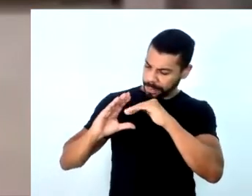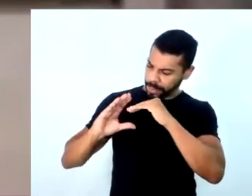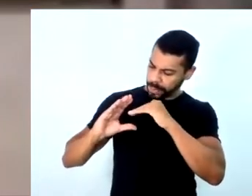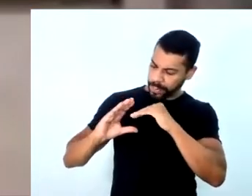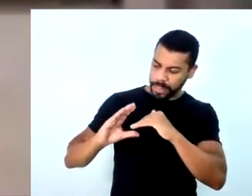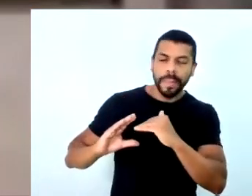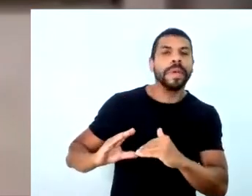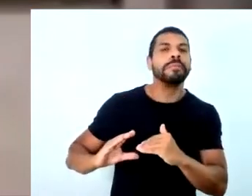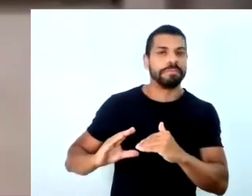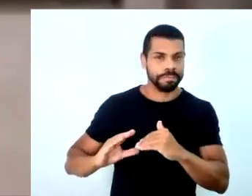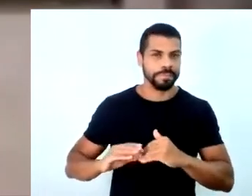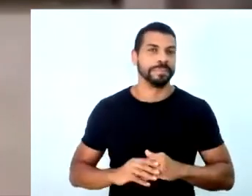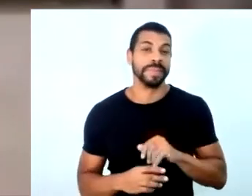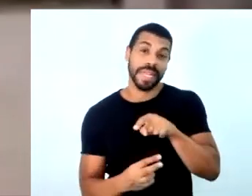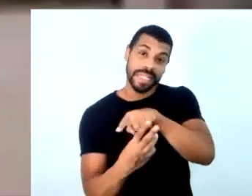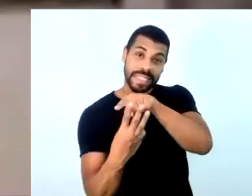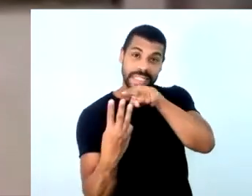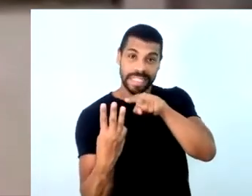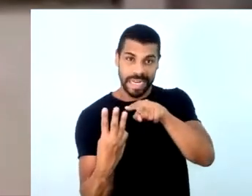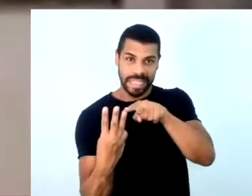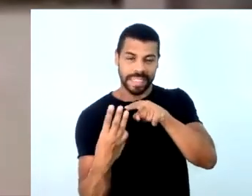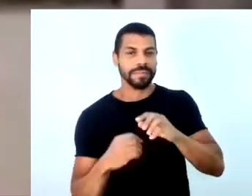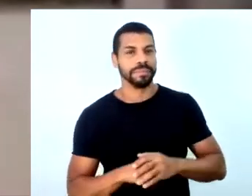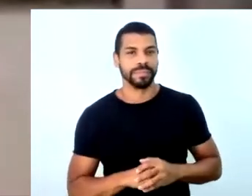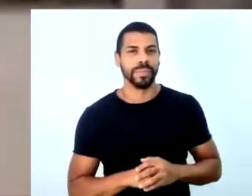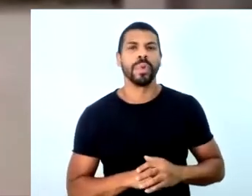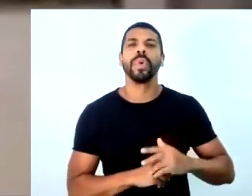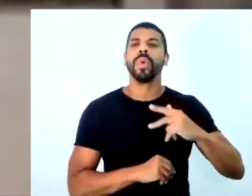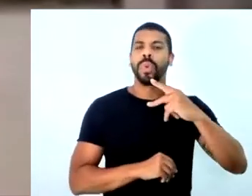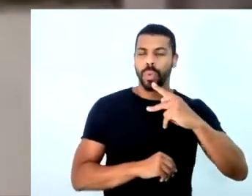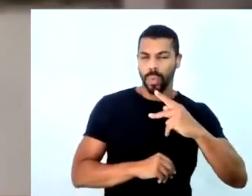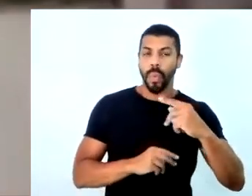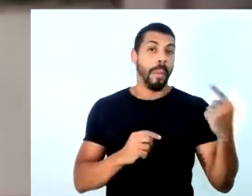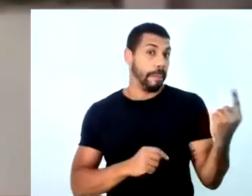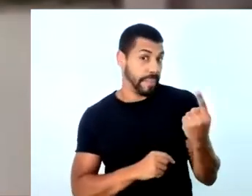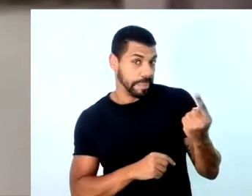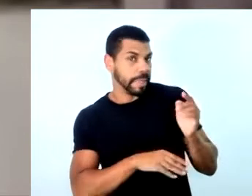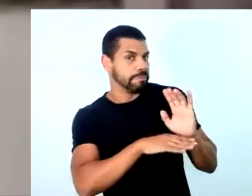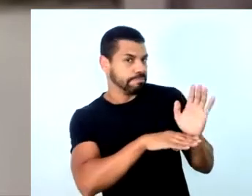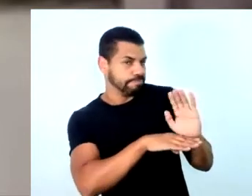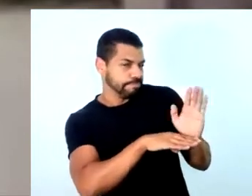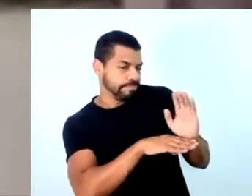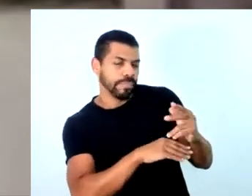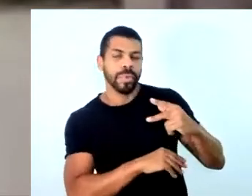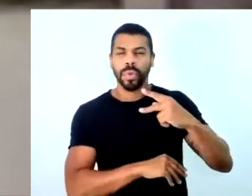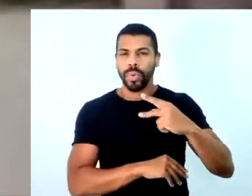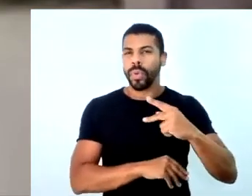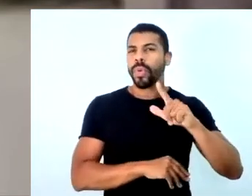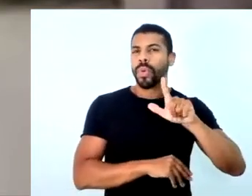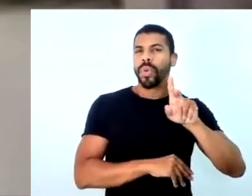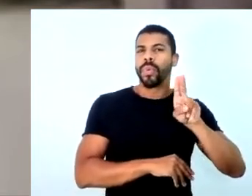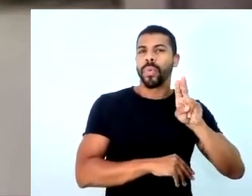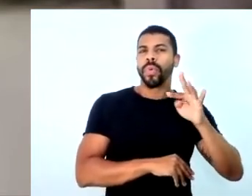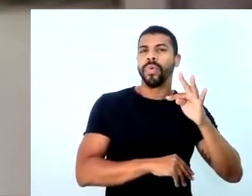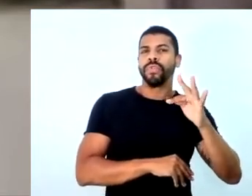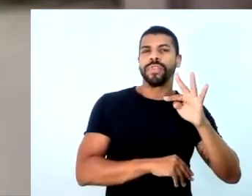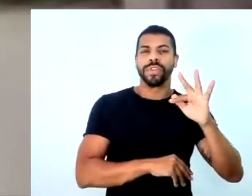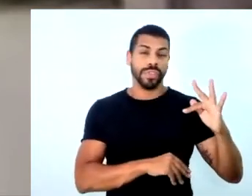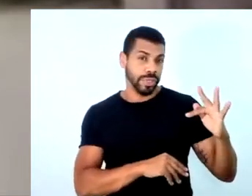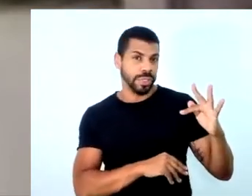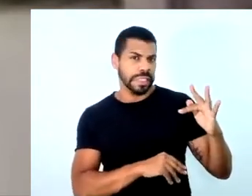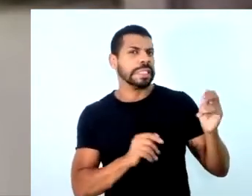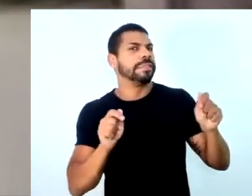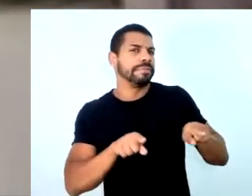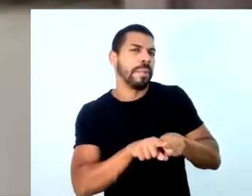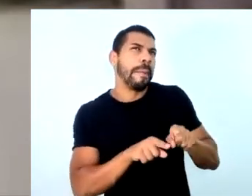links que estão circulando desses 3 projetos. O Pluft é feito específico para cinema 3D. Ele é um